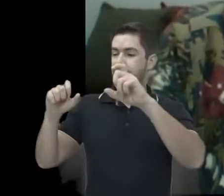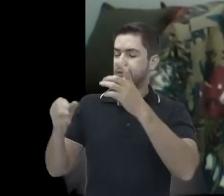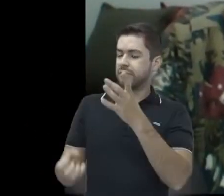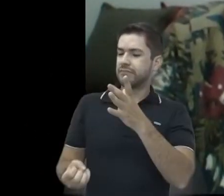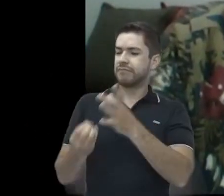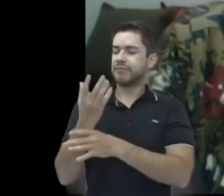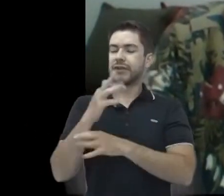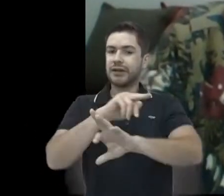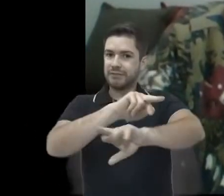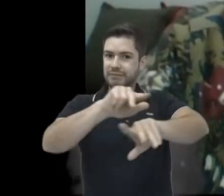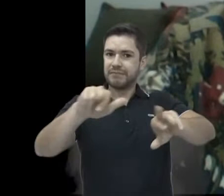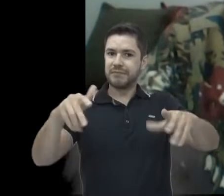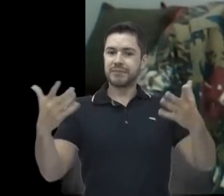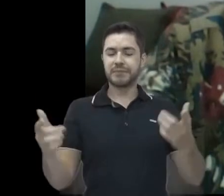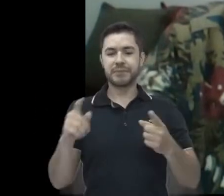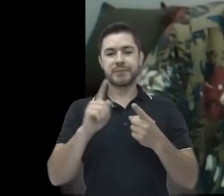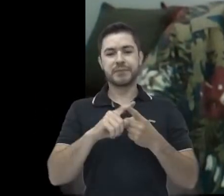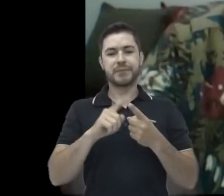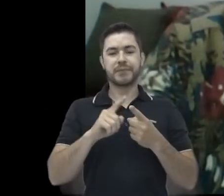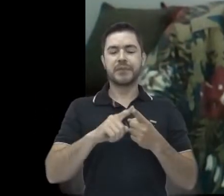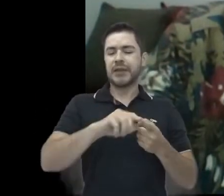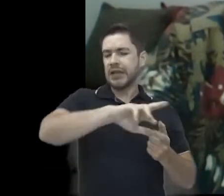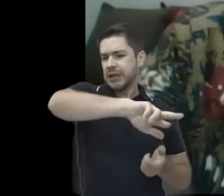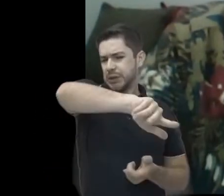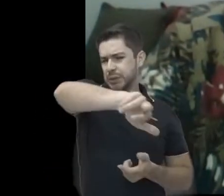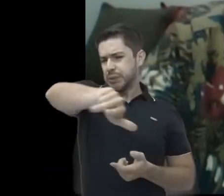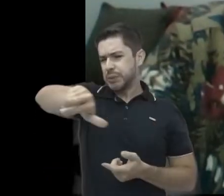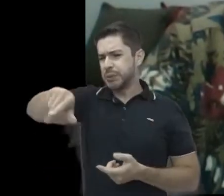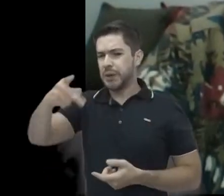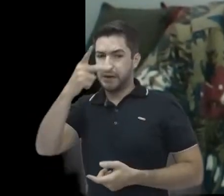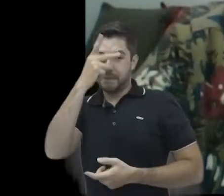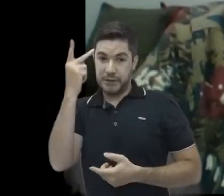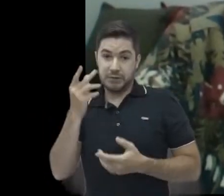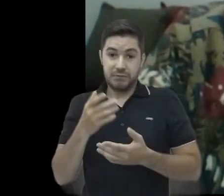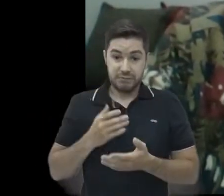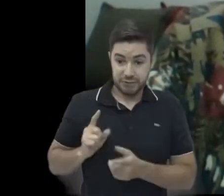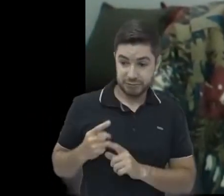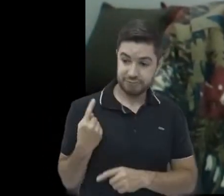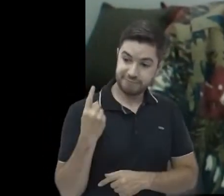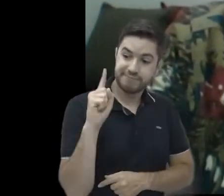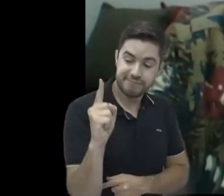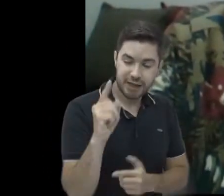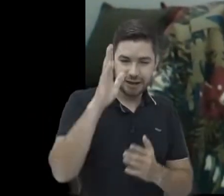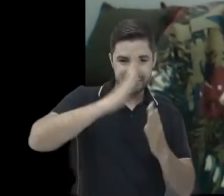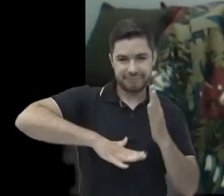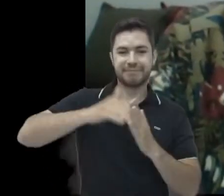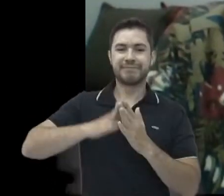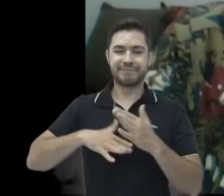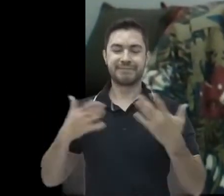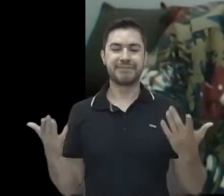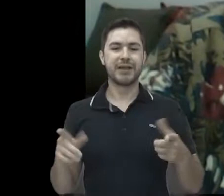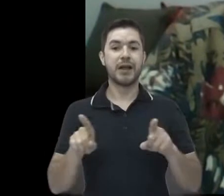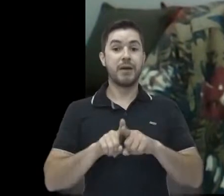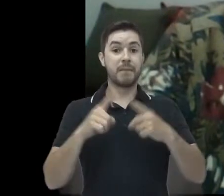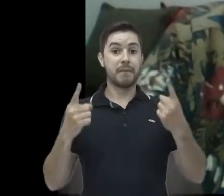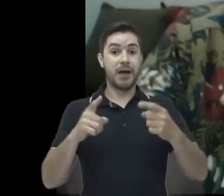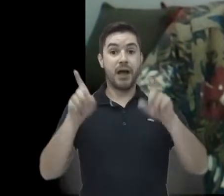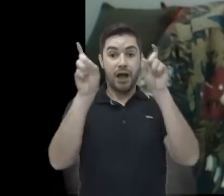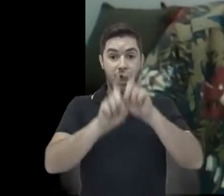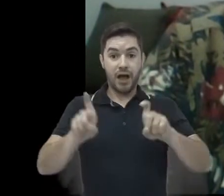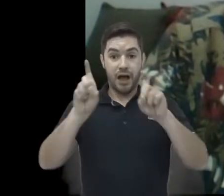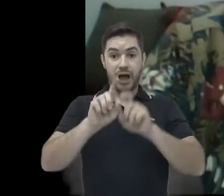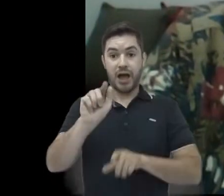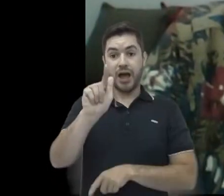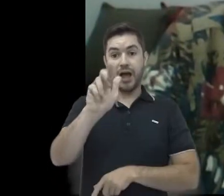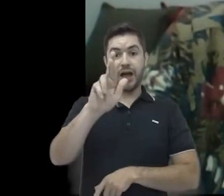gravuras. Artistas como os dadaístas e os membros do pop art. Mas é com o advento da computação gráfica que a técnica da